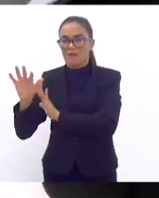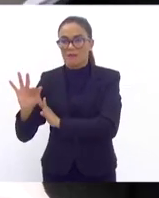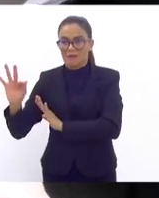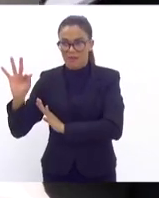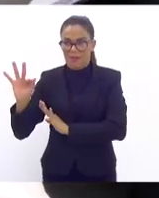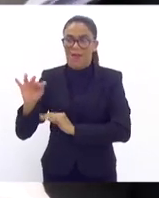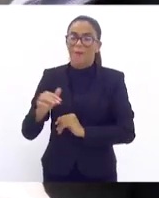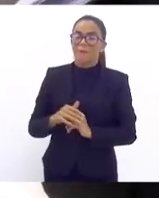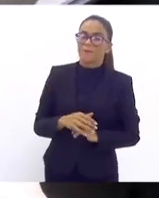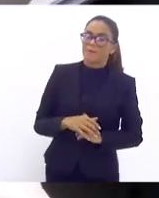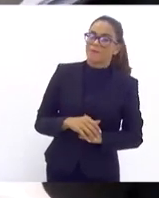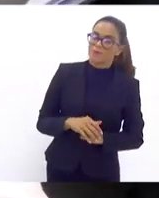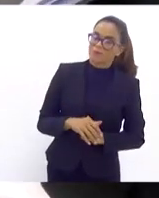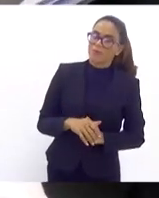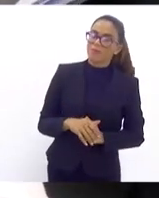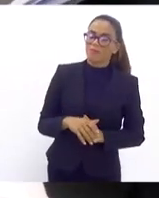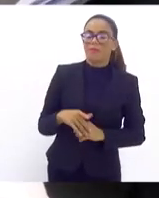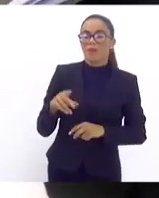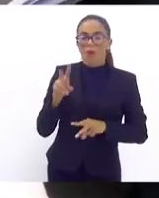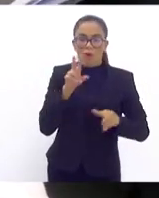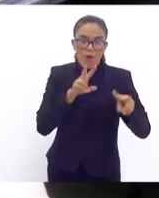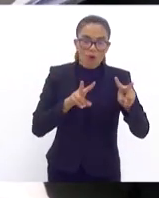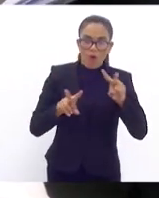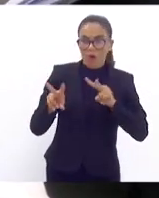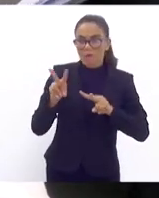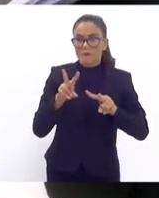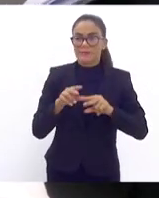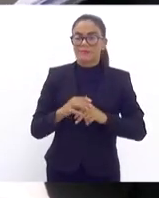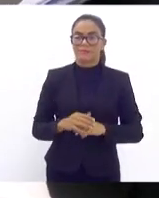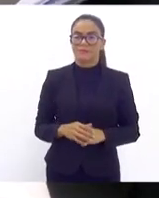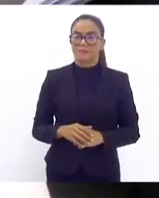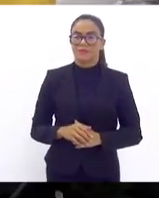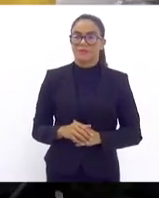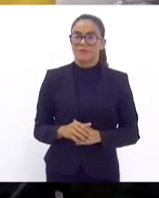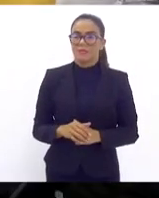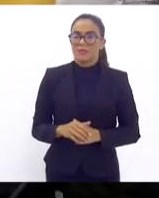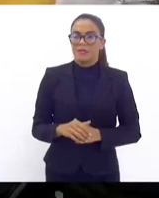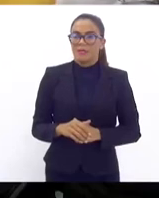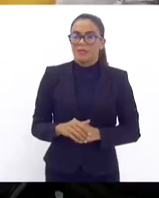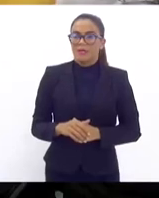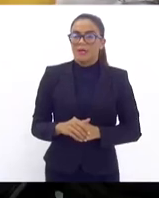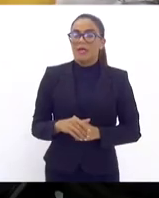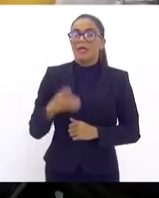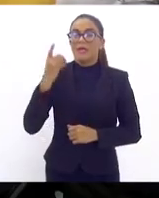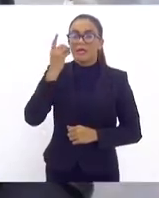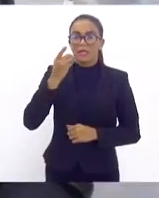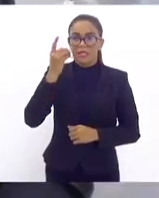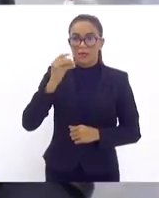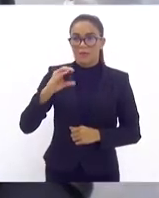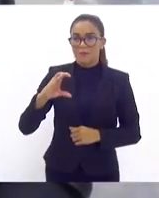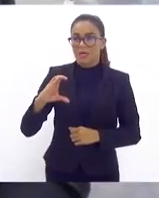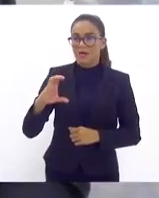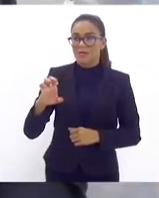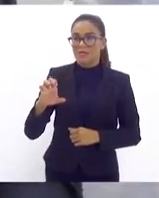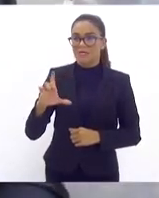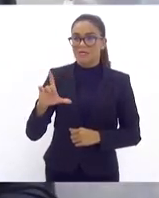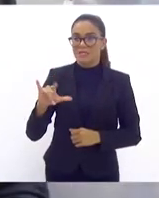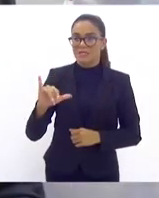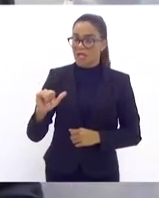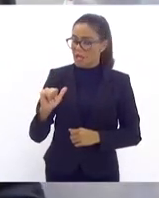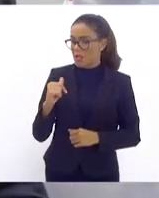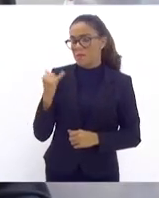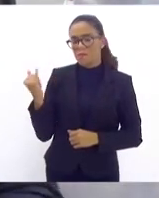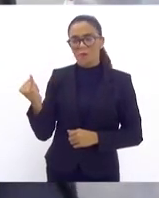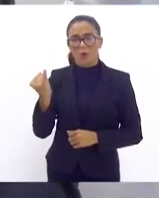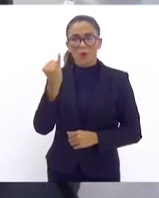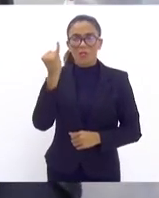no cuidado da observação das normas existentes. Deputada Célia, a Comissão Especial de Vossa Excelência foi tão